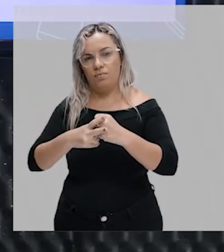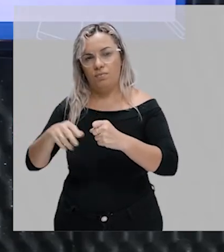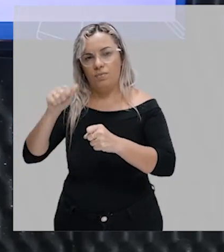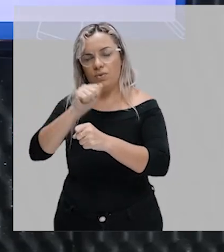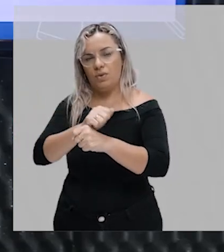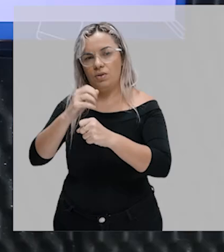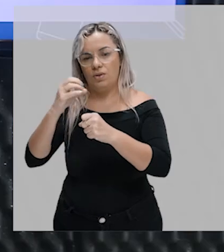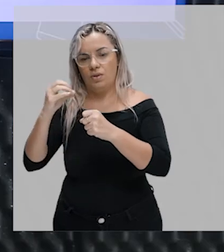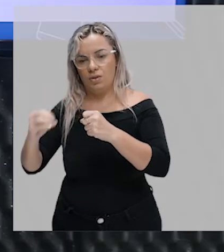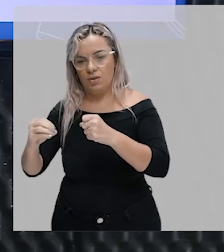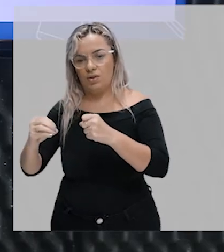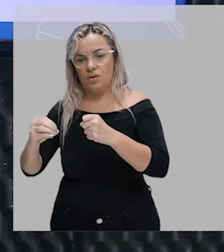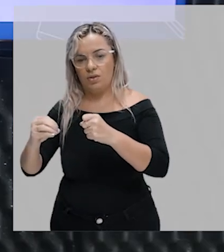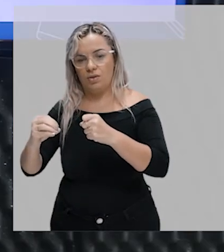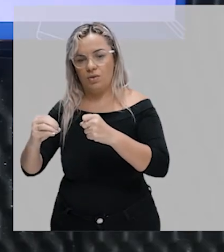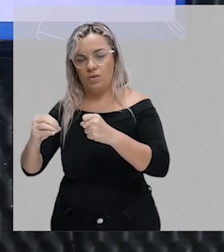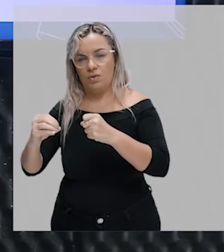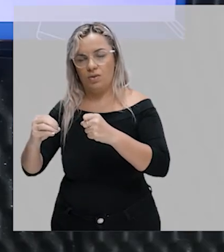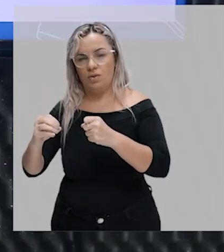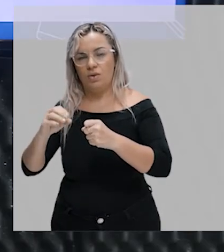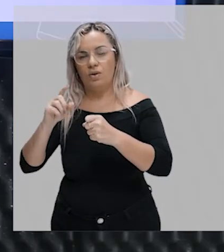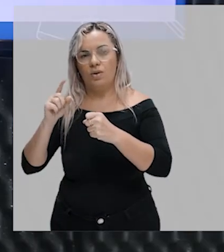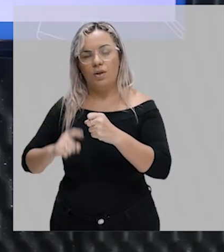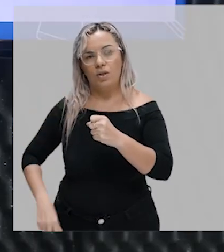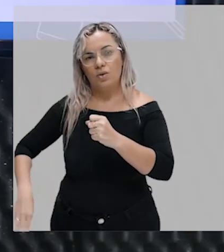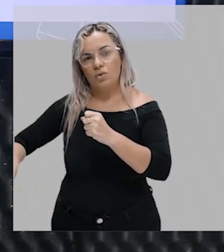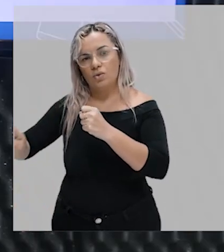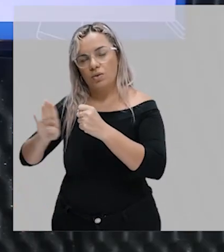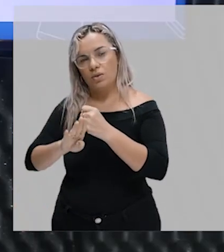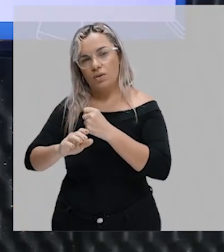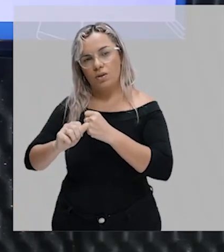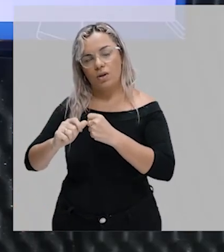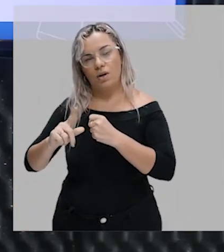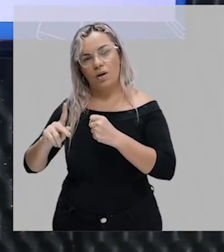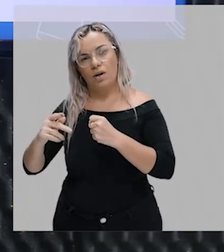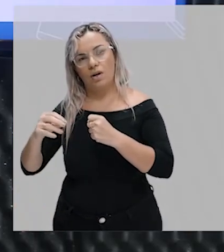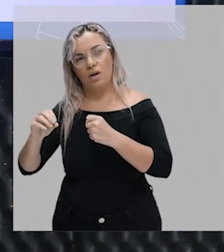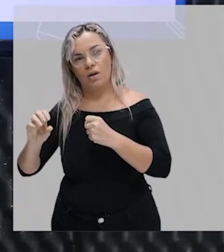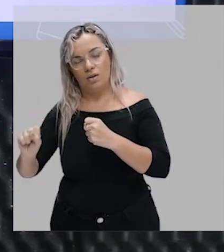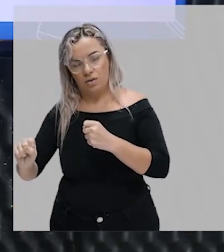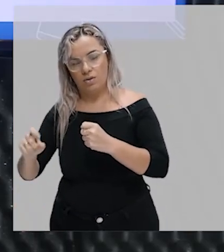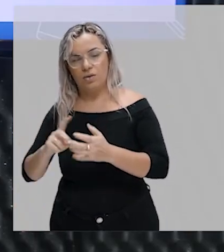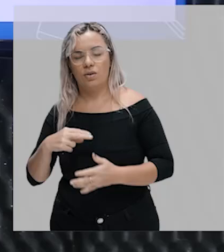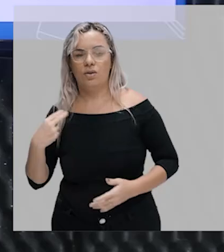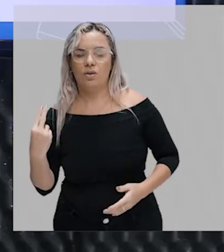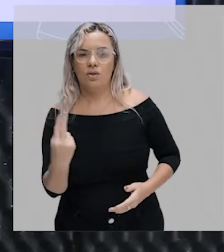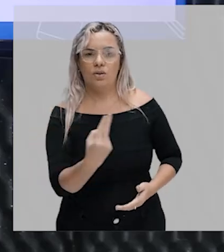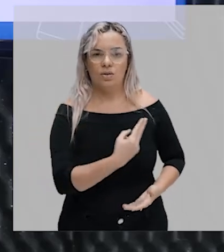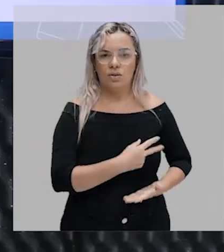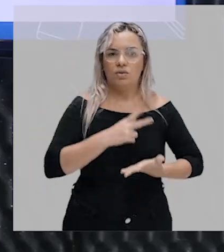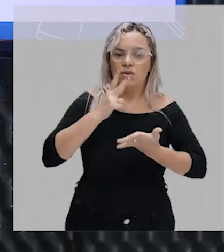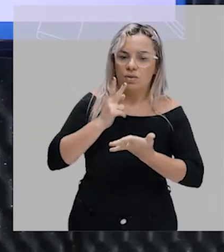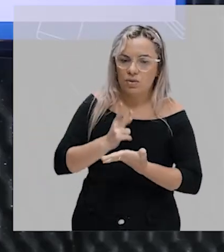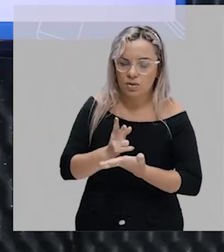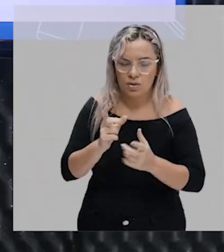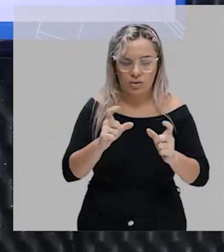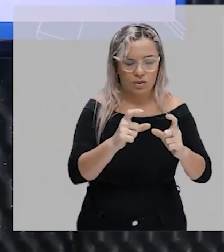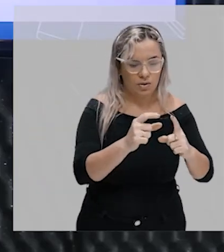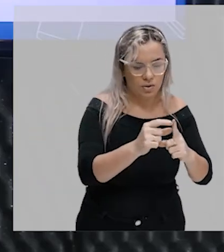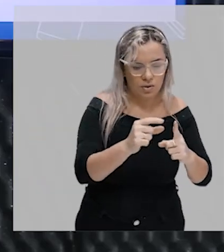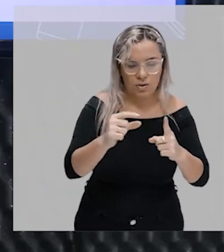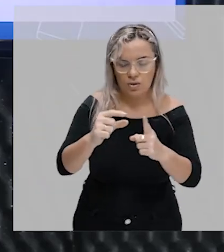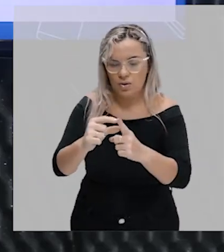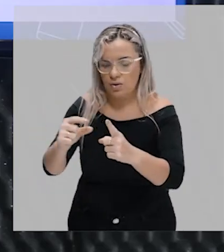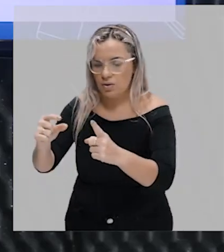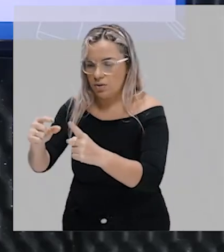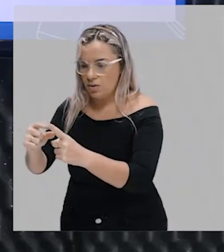artigo, os, e alhos, substantivo. Tá bom? Então, nós temos aí uma sequência de palavras que tem